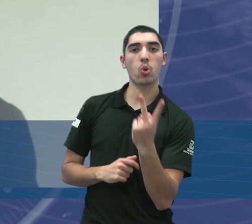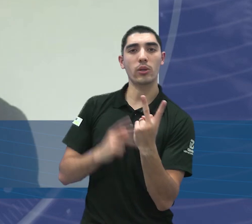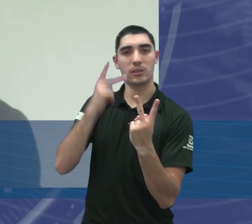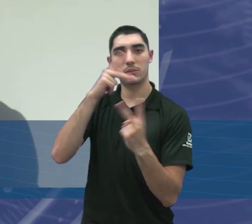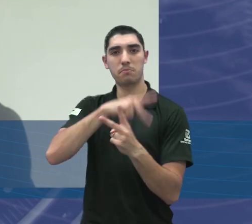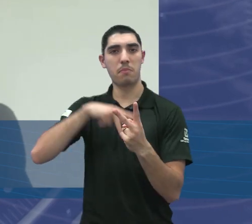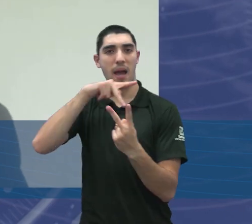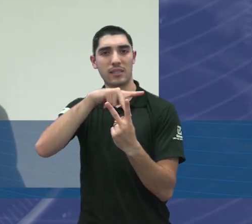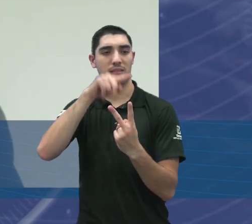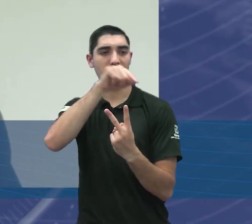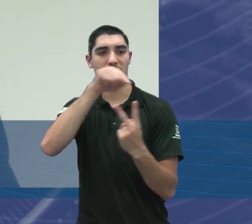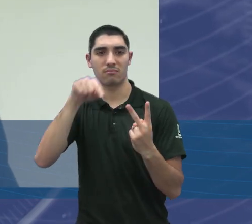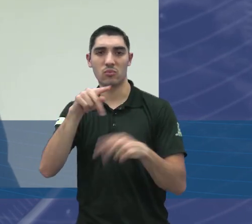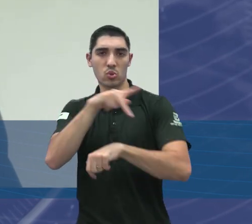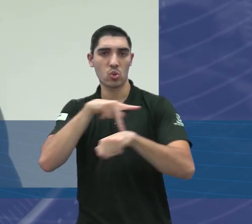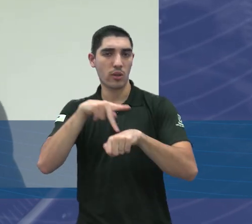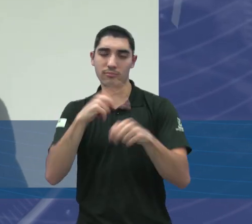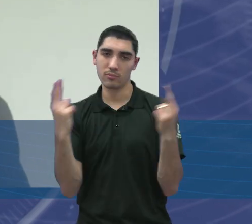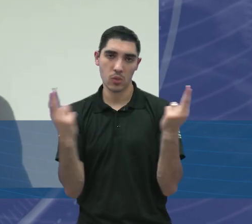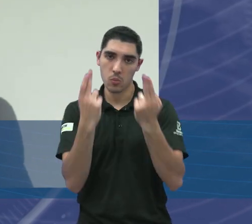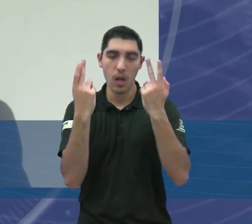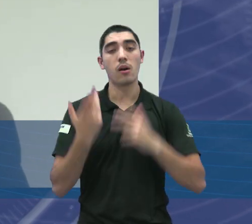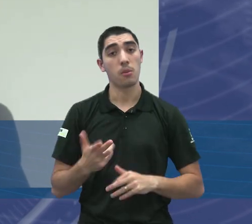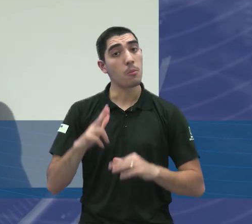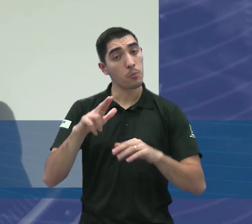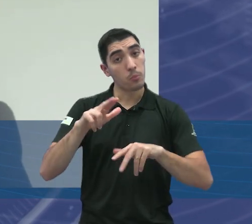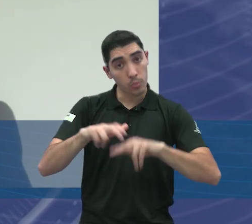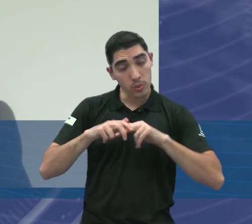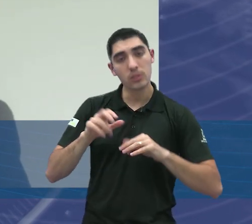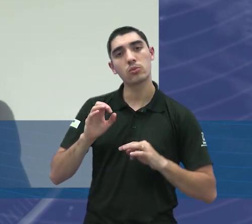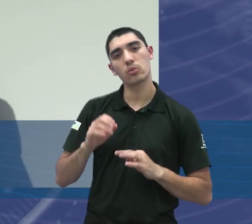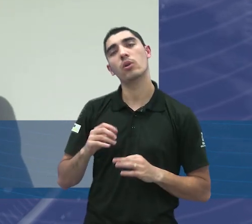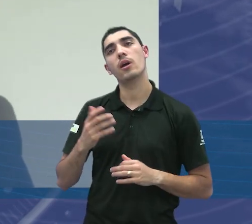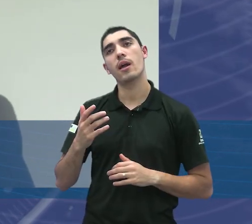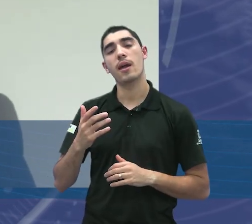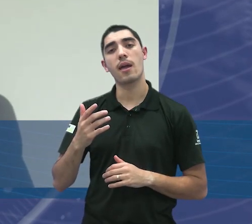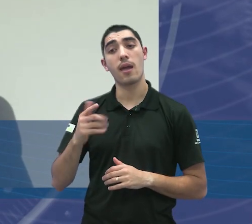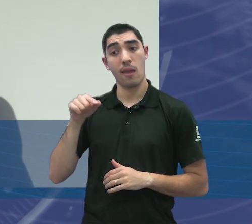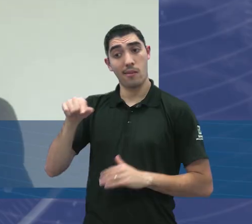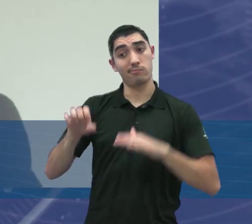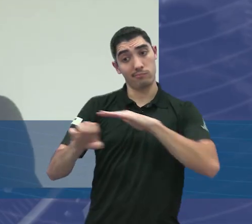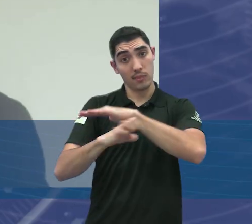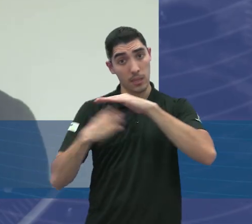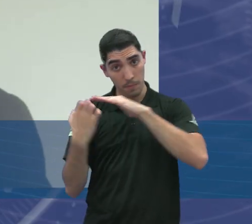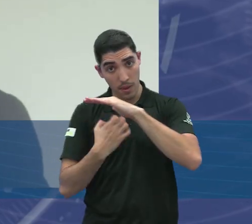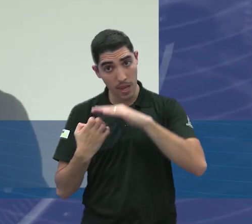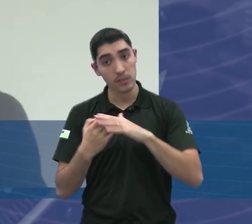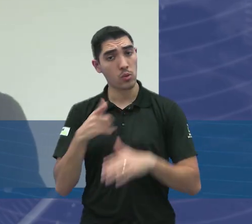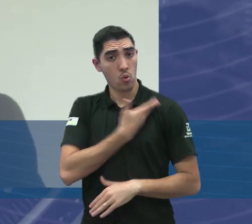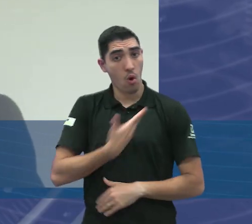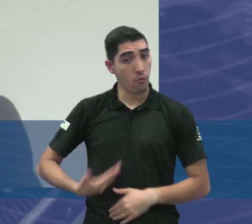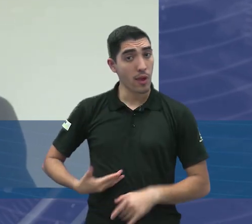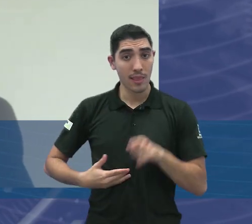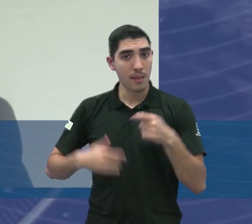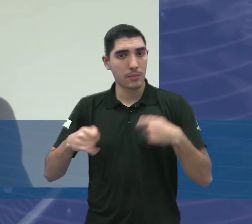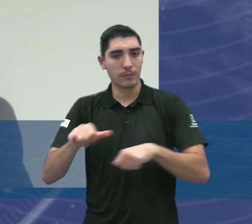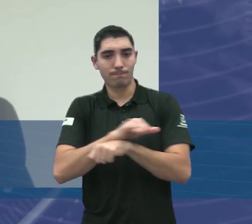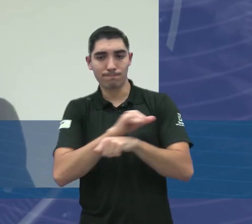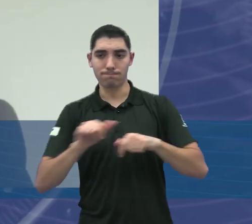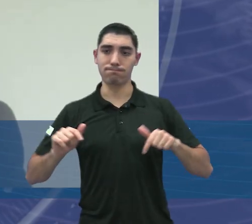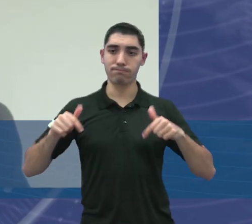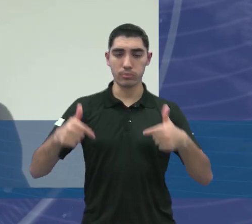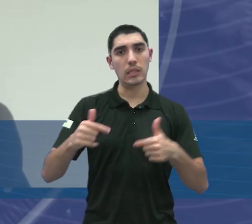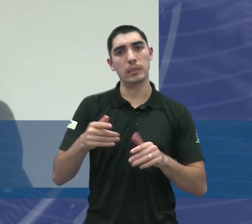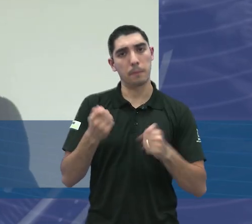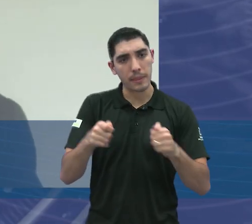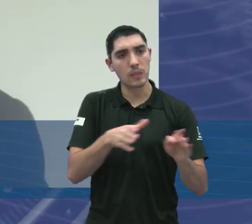espero realmente que isso aí sirva como lição. Obviamente que não é só as empresas, o próprio governo, ele tem que